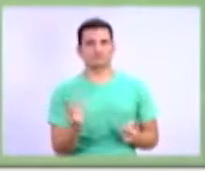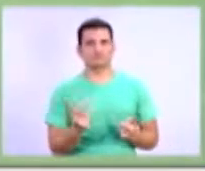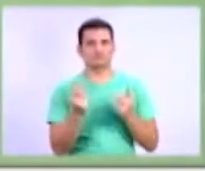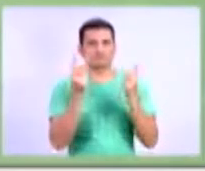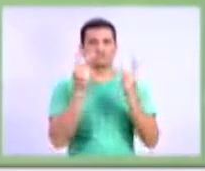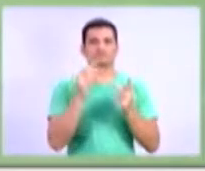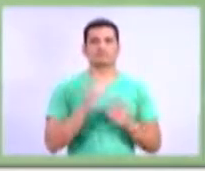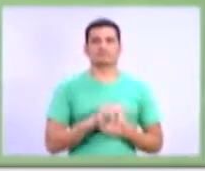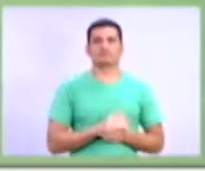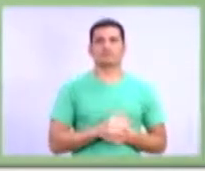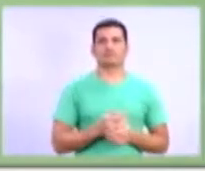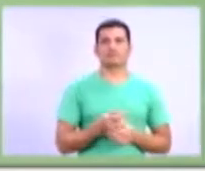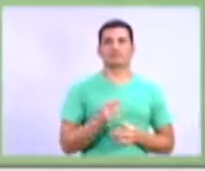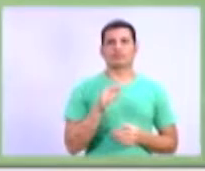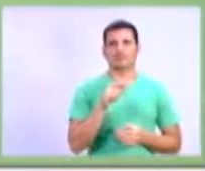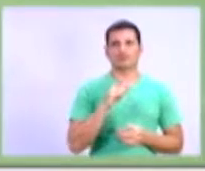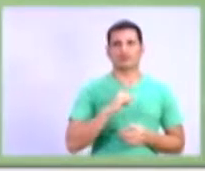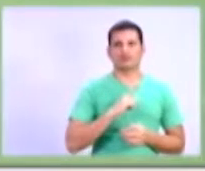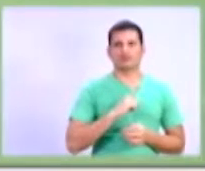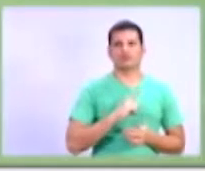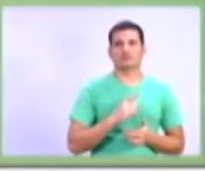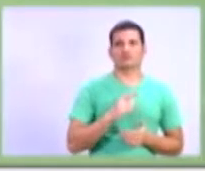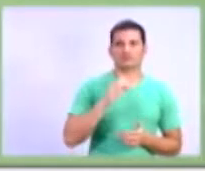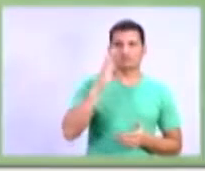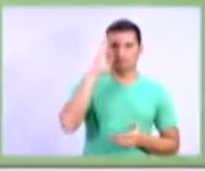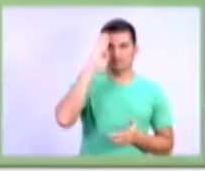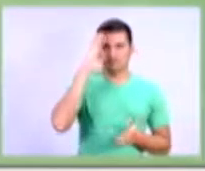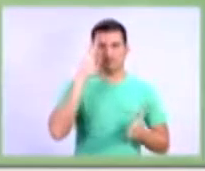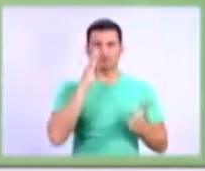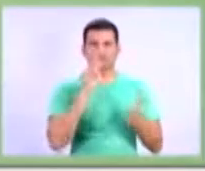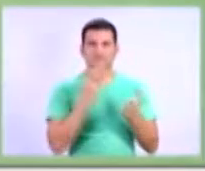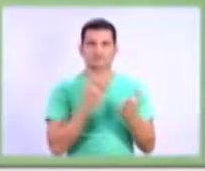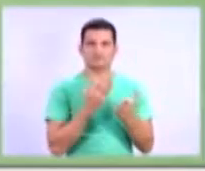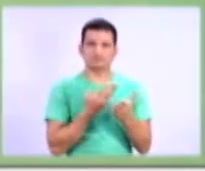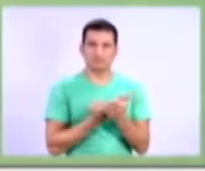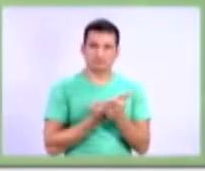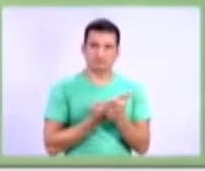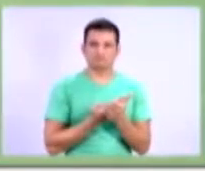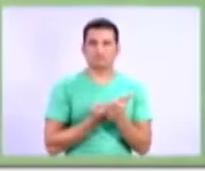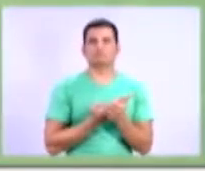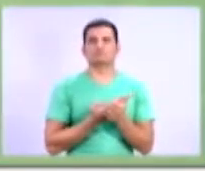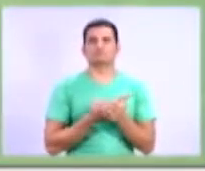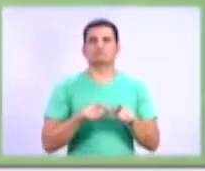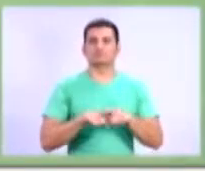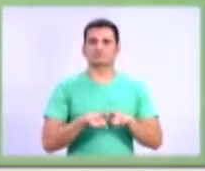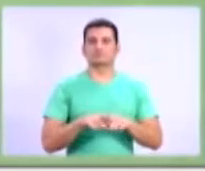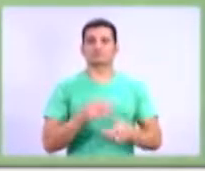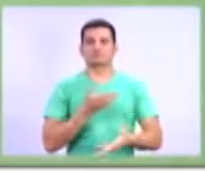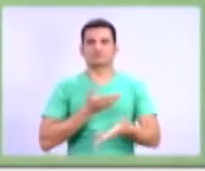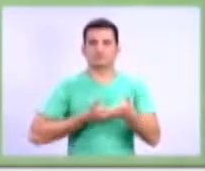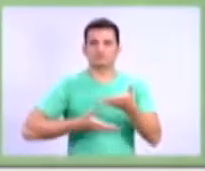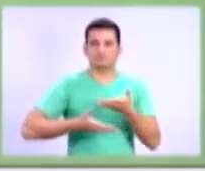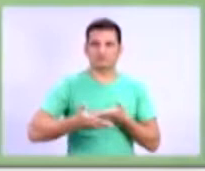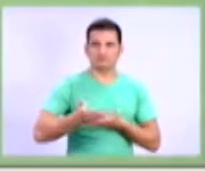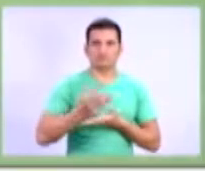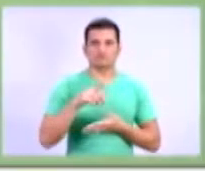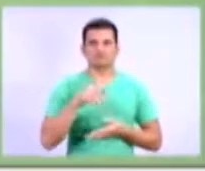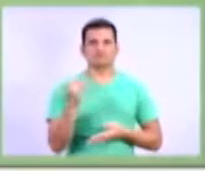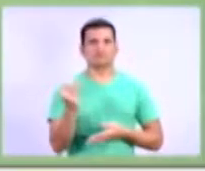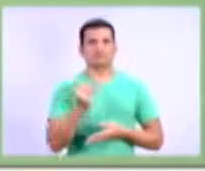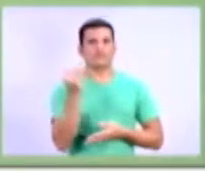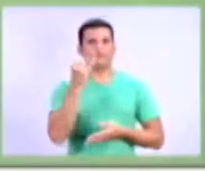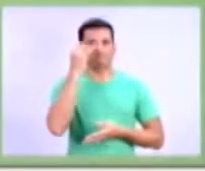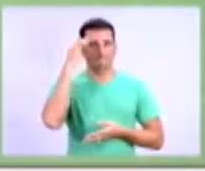vão trazer a ideia de uma confiança mútua e de solidariedade. É importante a